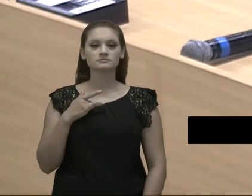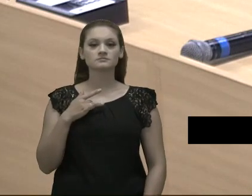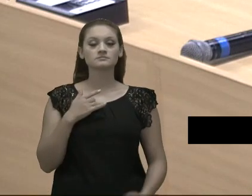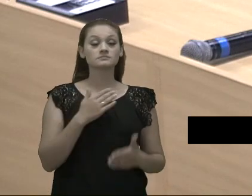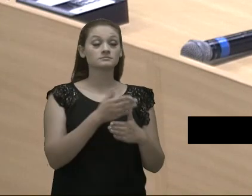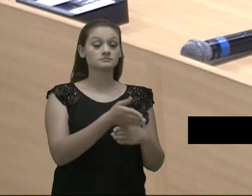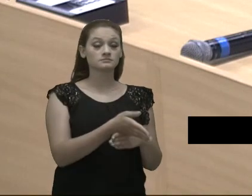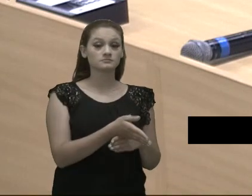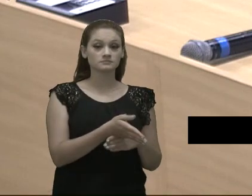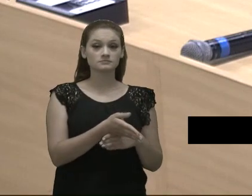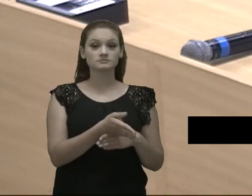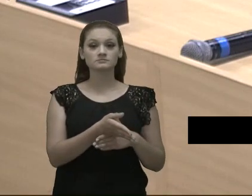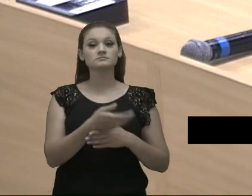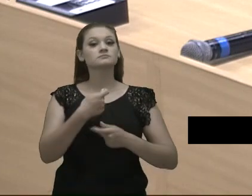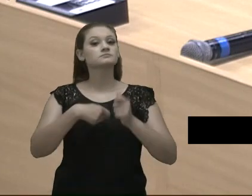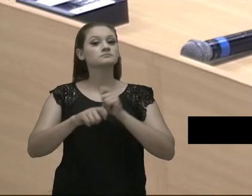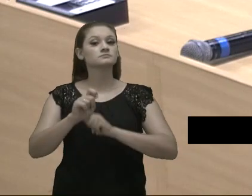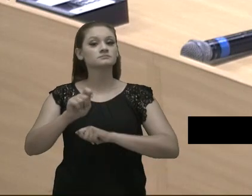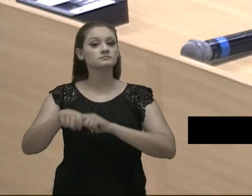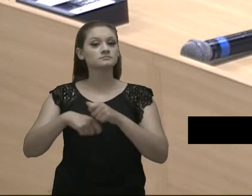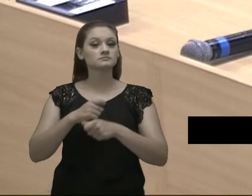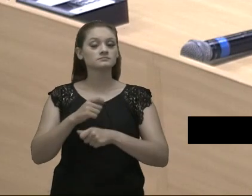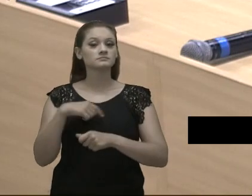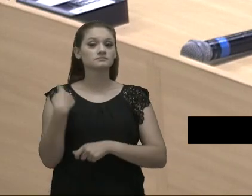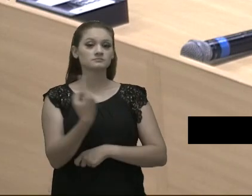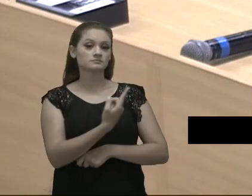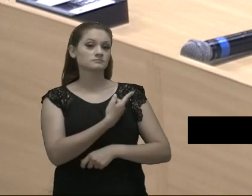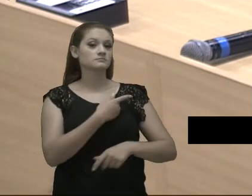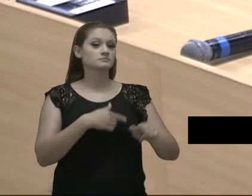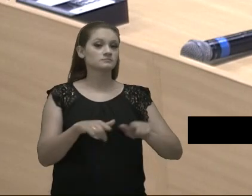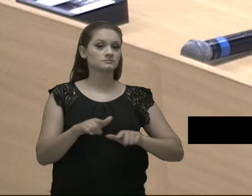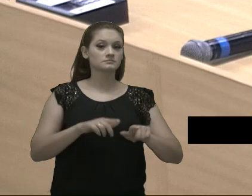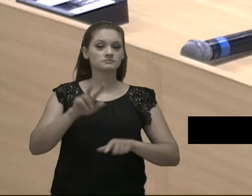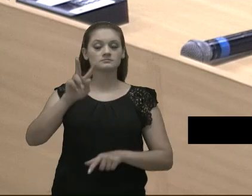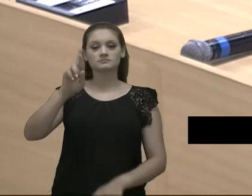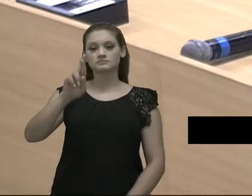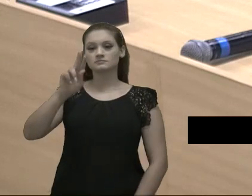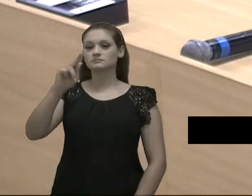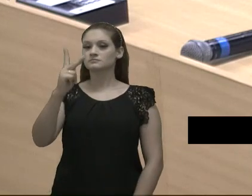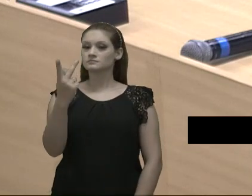dentro do administrativo, a gente faz um trabalho RH,